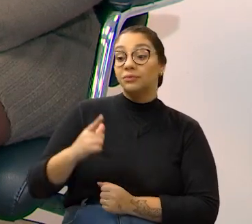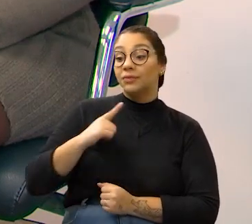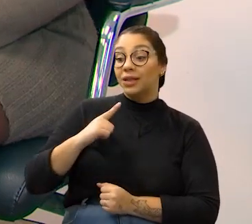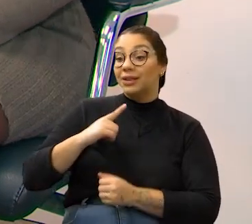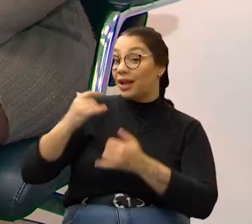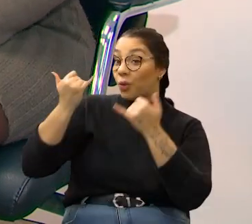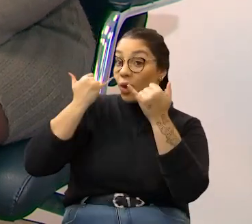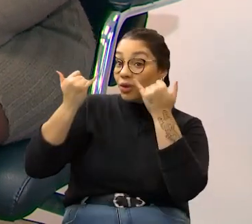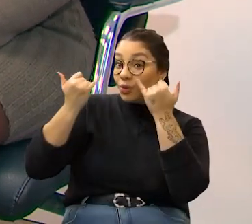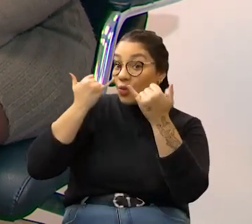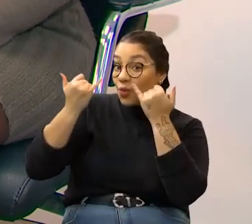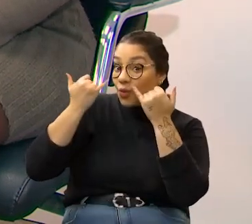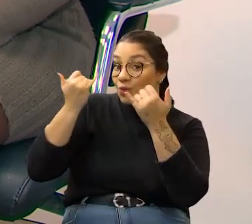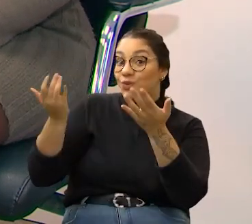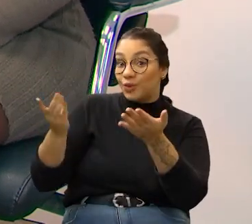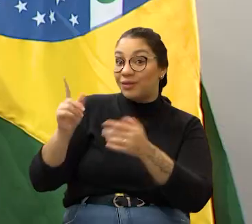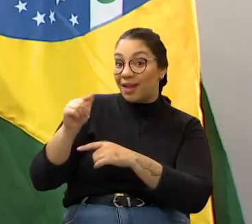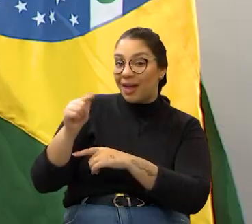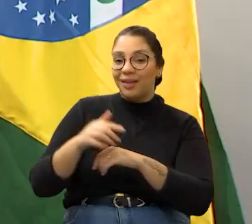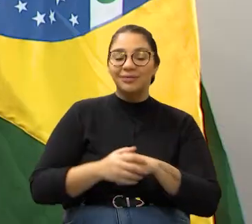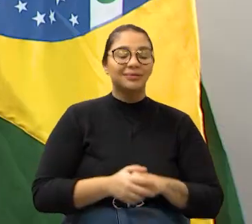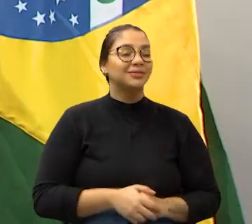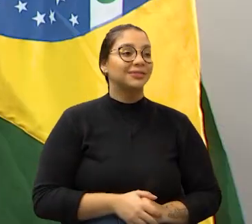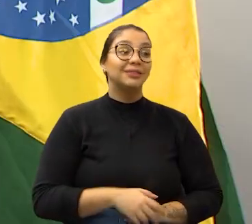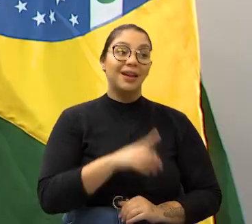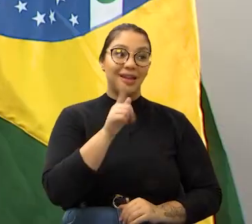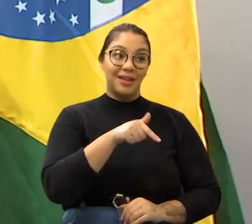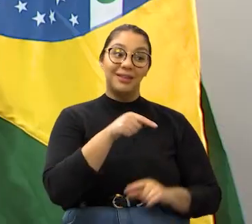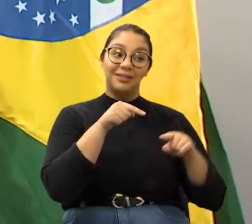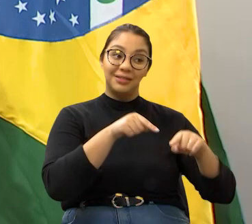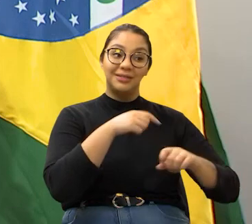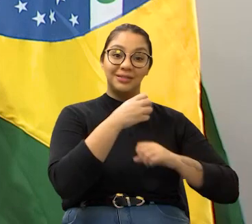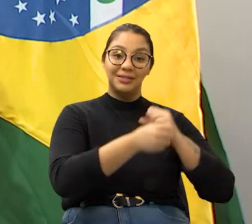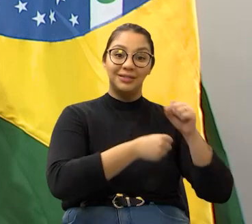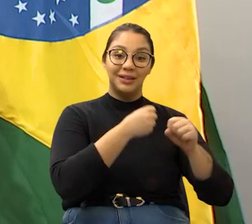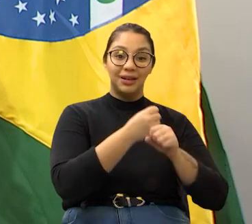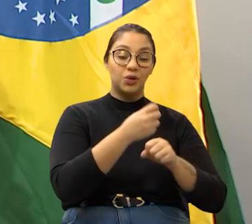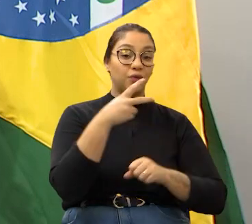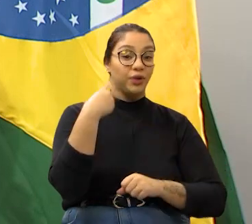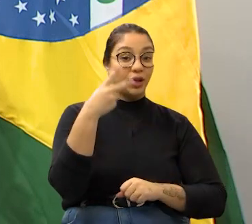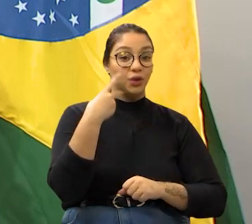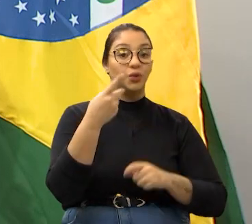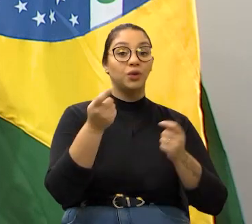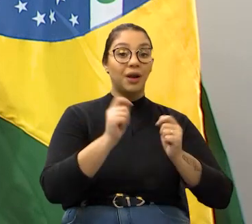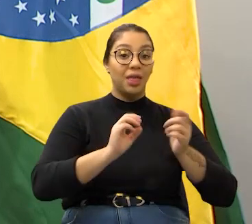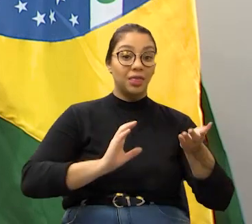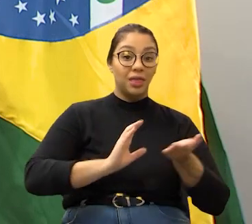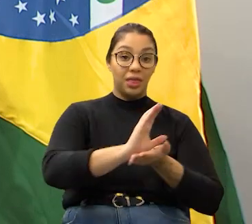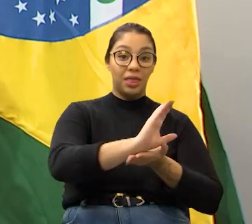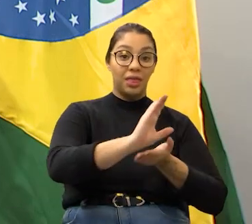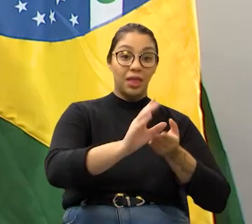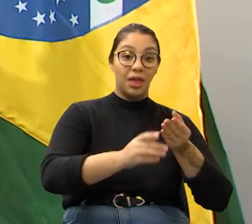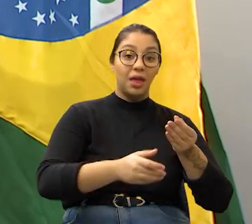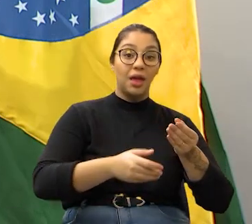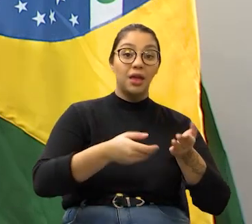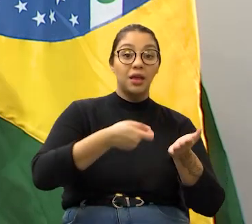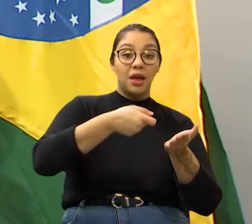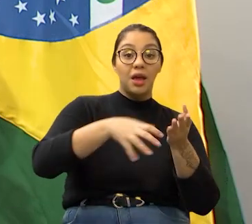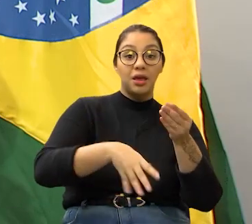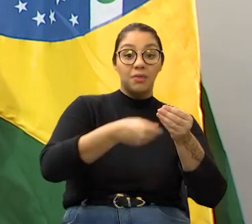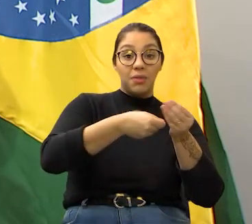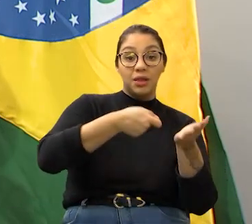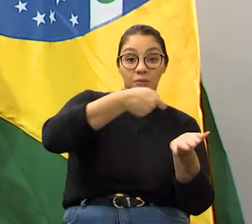um anúncio que foi feito. Esse ano, né, os vereadores puderam indicar emendas impositivas para as